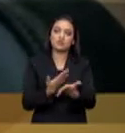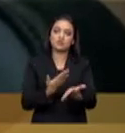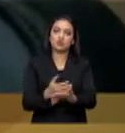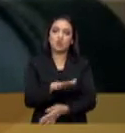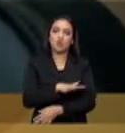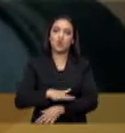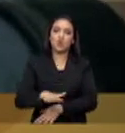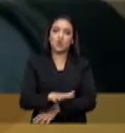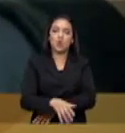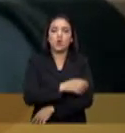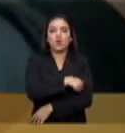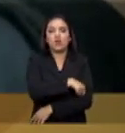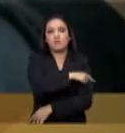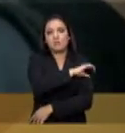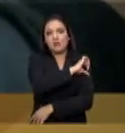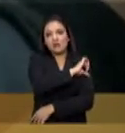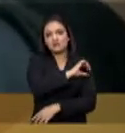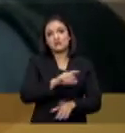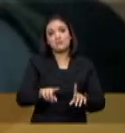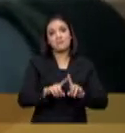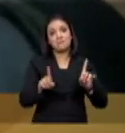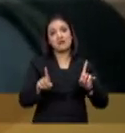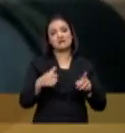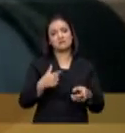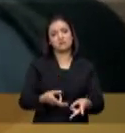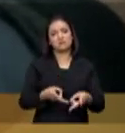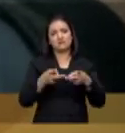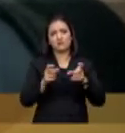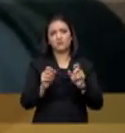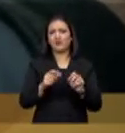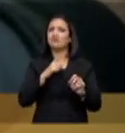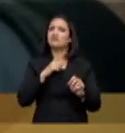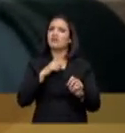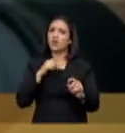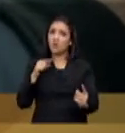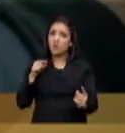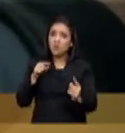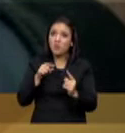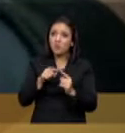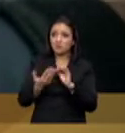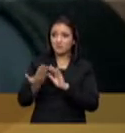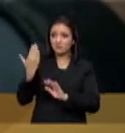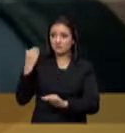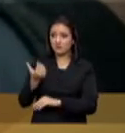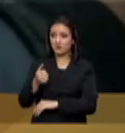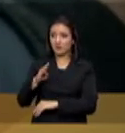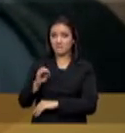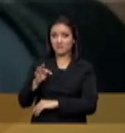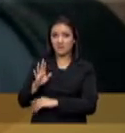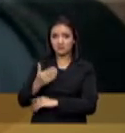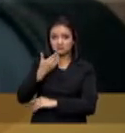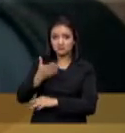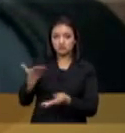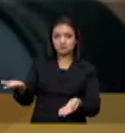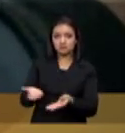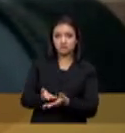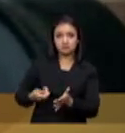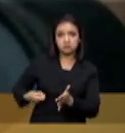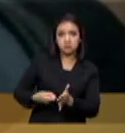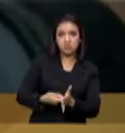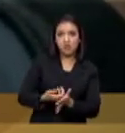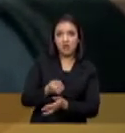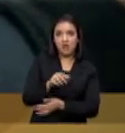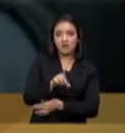básica, subsiste, em meu modo de ver, as razões que levaram a ABERT a requerer a declaração